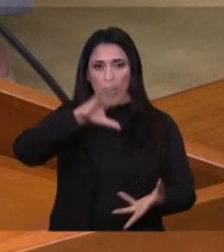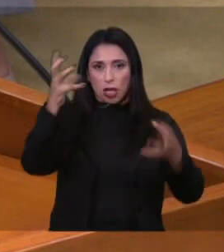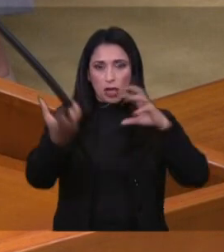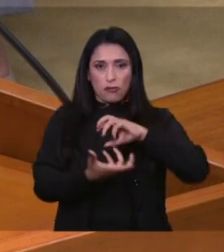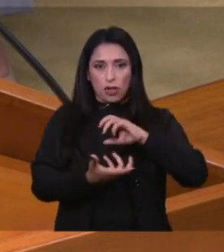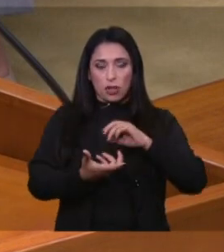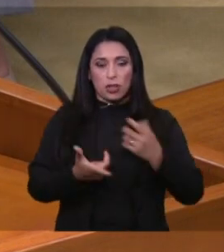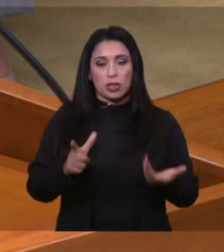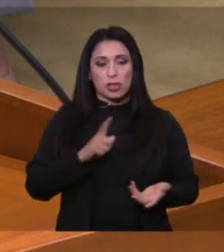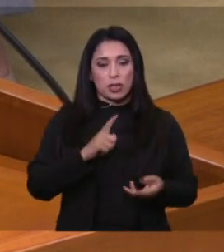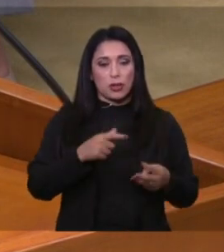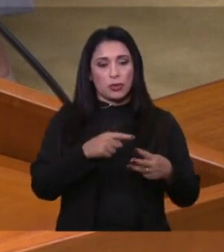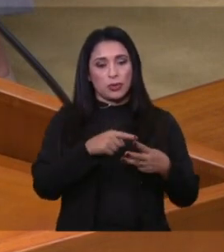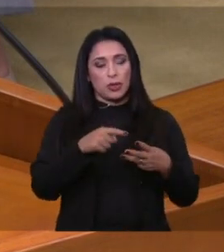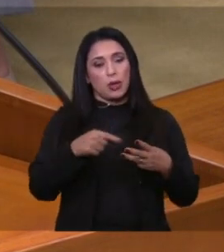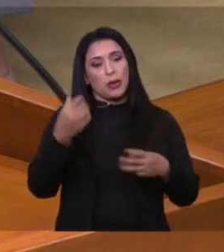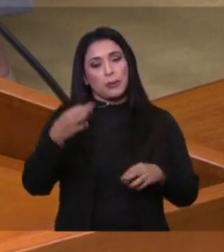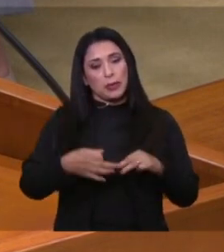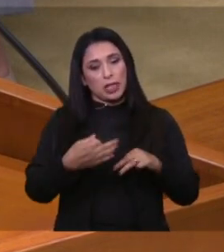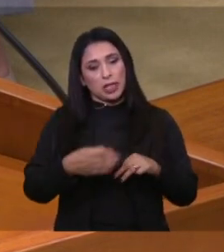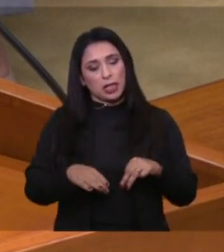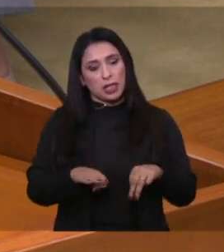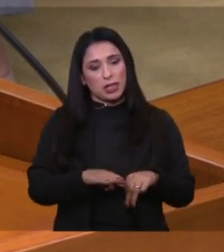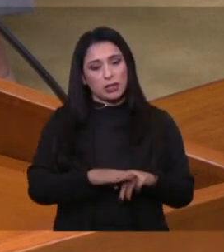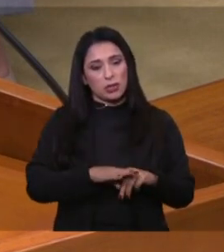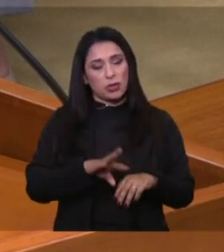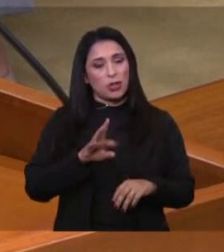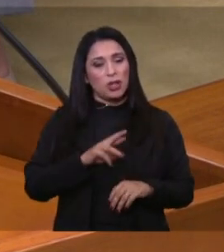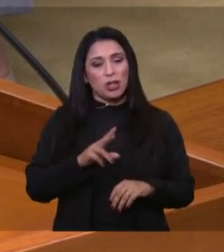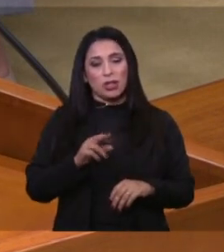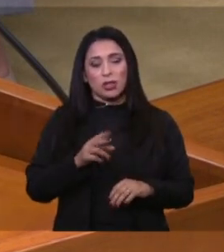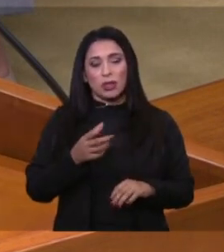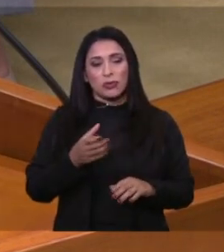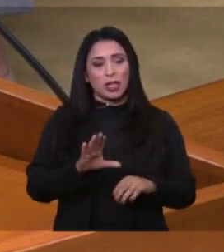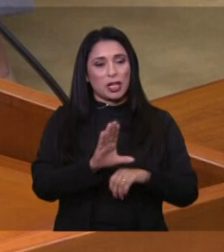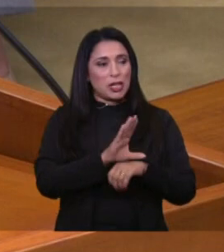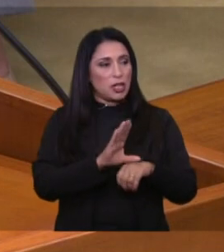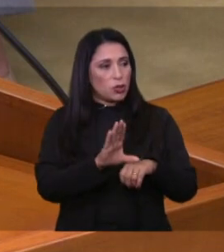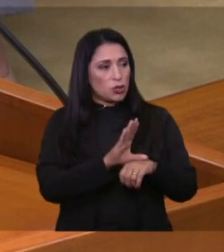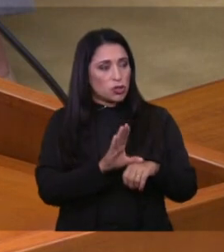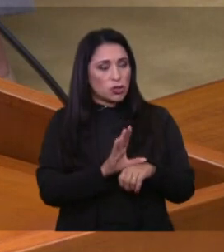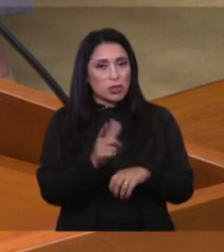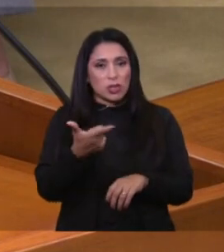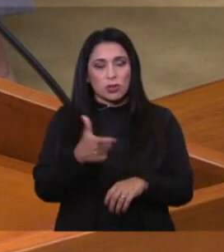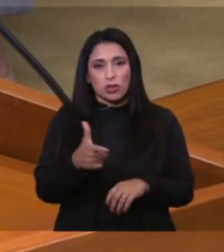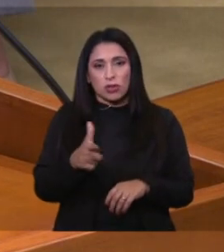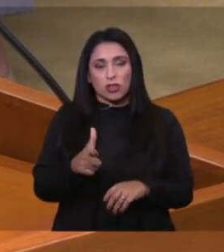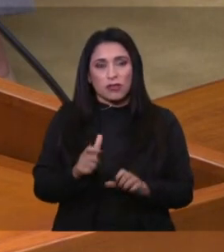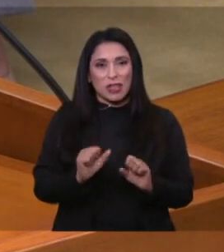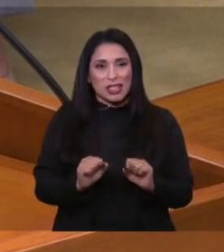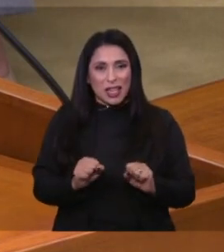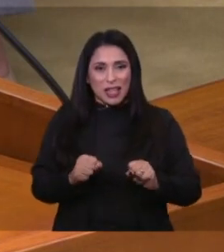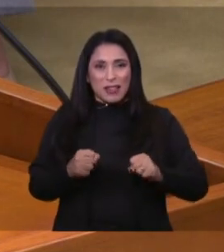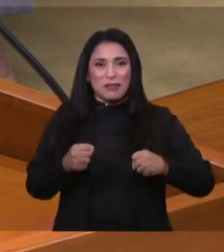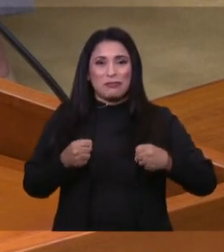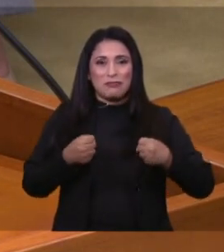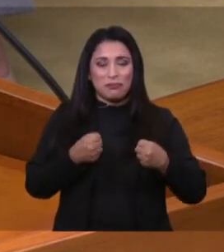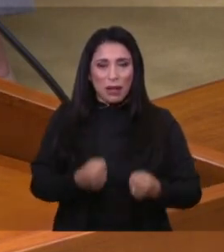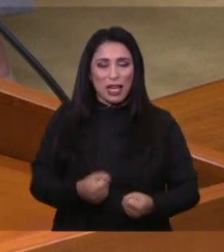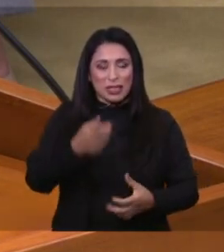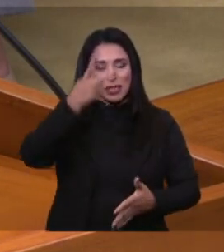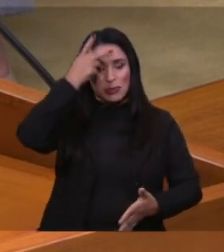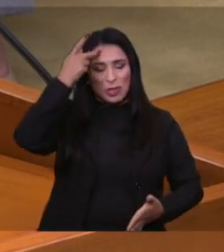Senhores ministros, senhora ministra, não haveria Carta Magna não fosse o espírito de bravura dos contribuintes